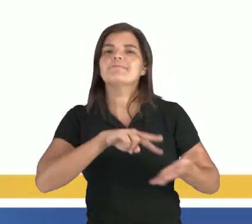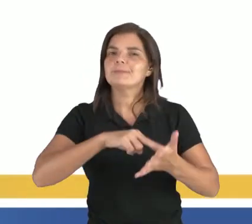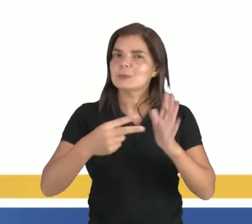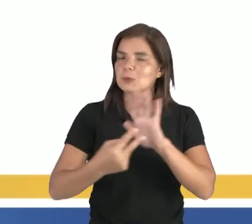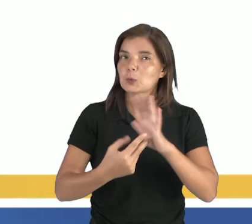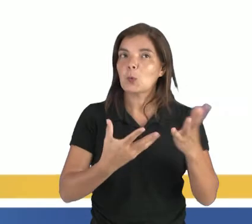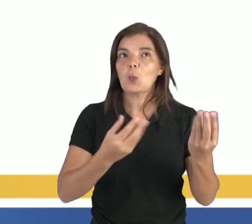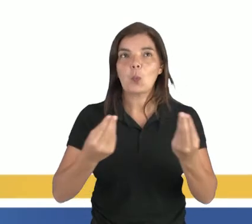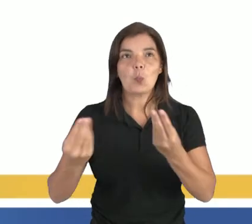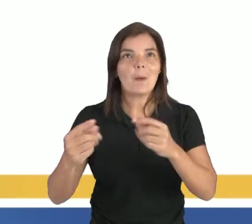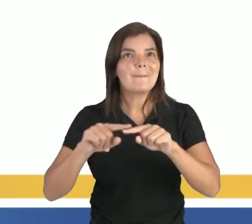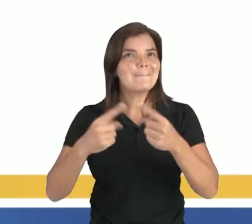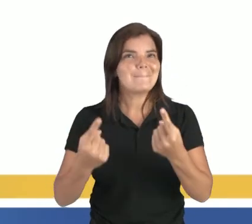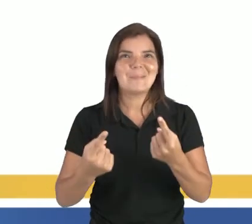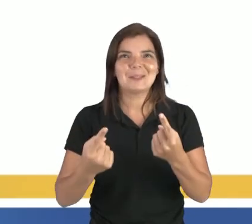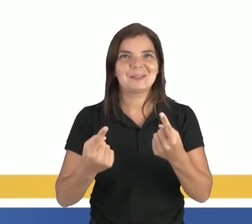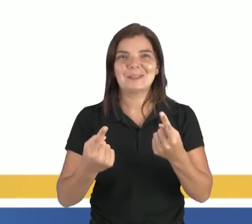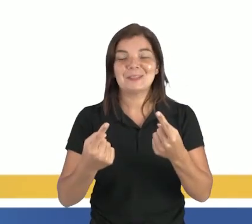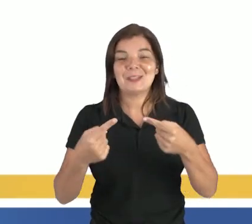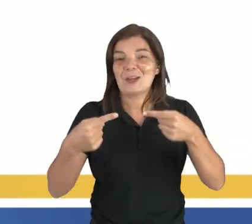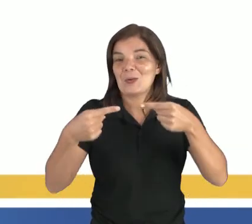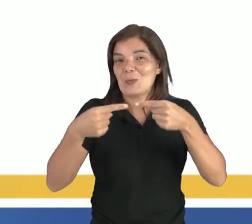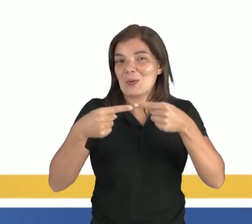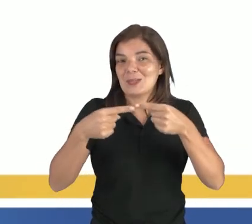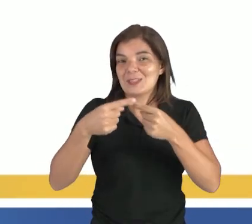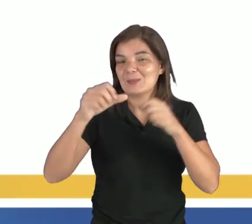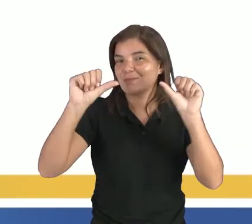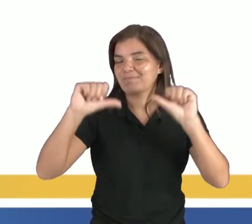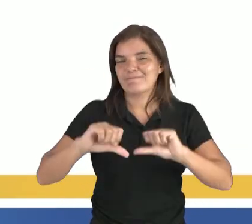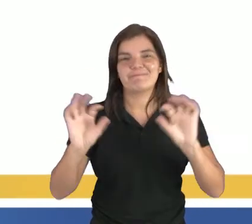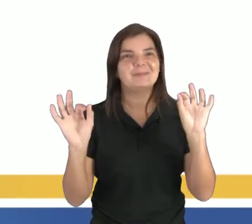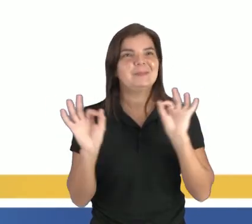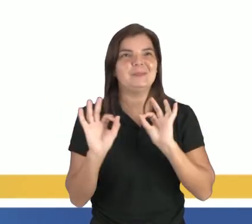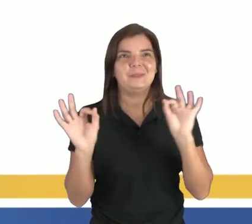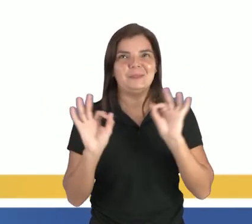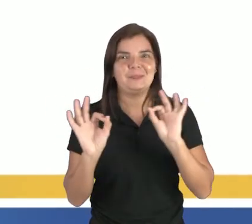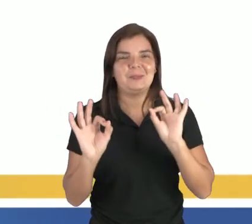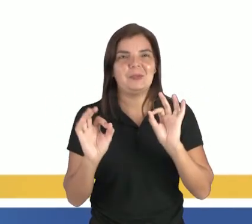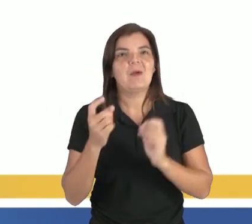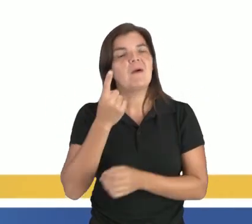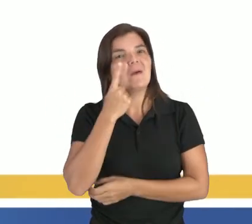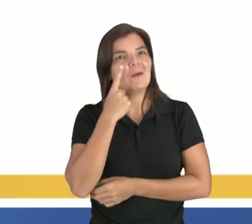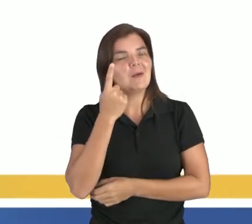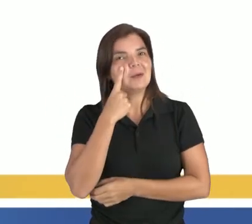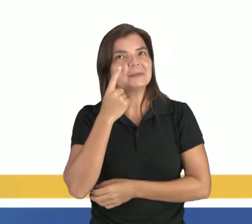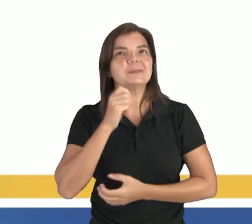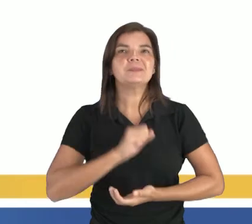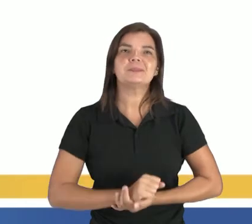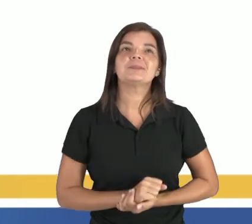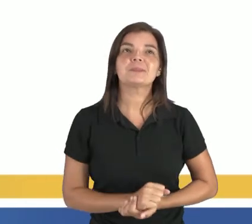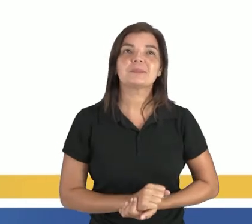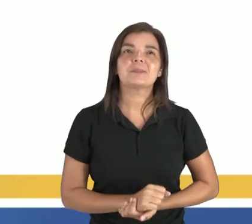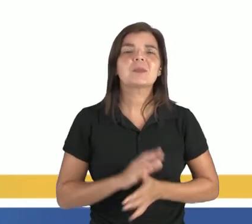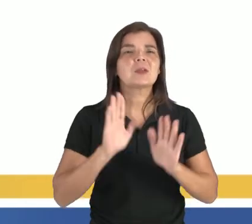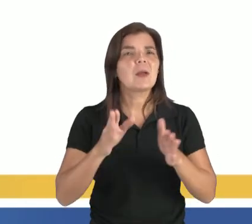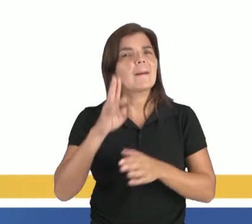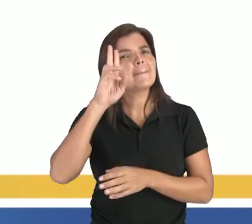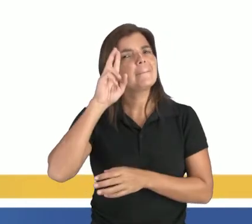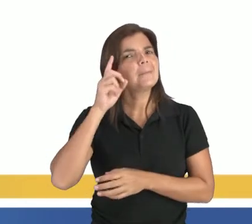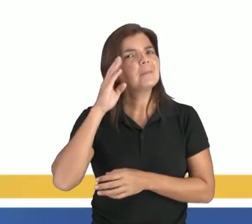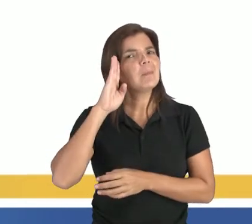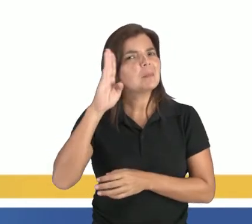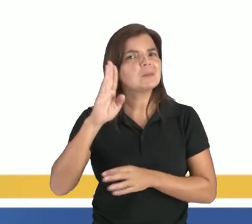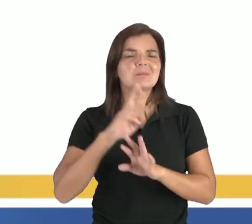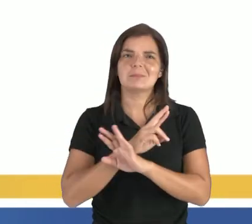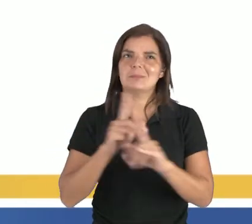muito, mas não possui uma conotação negativa. Olha, veja bem, veja as principais